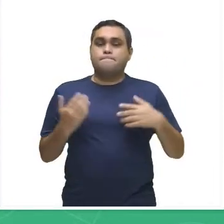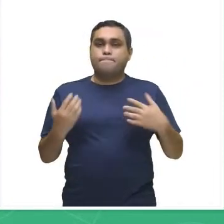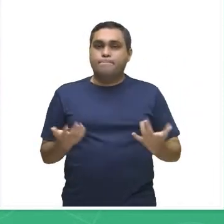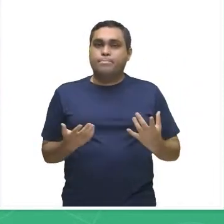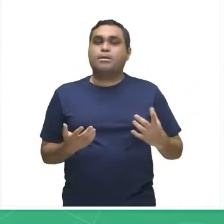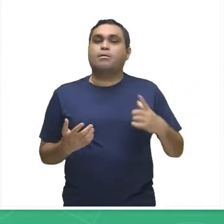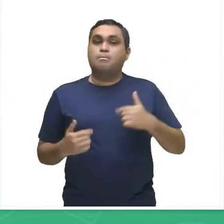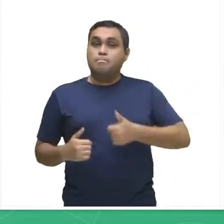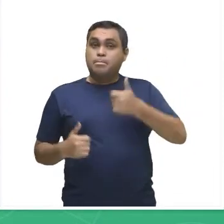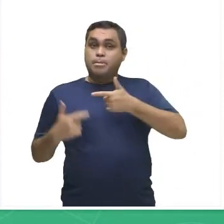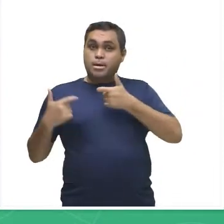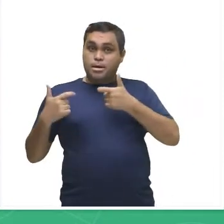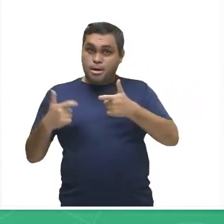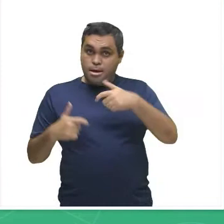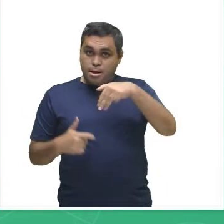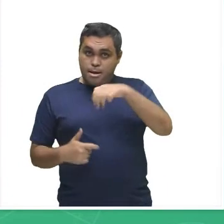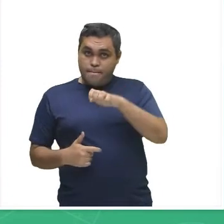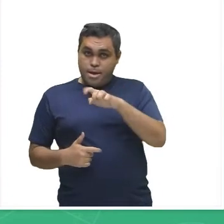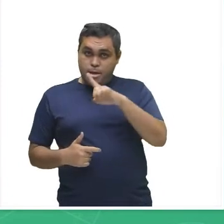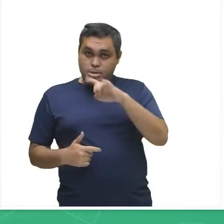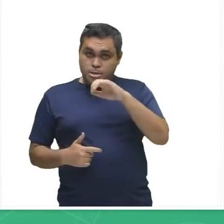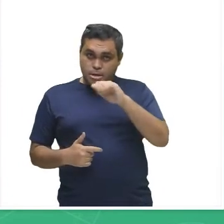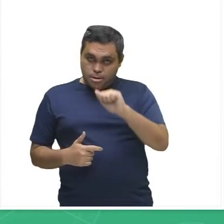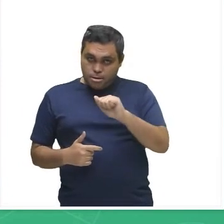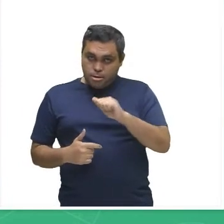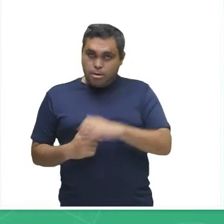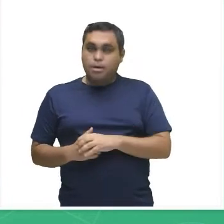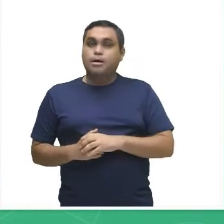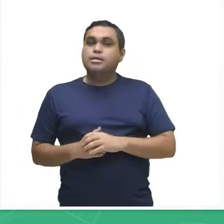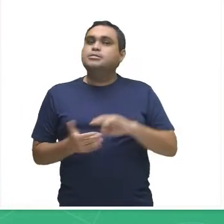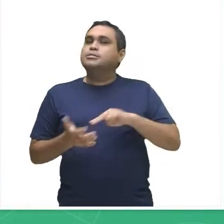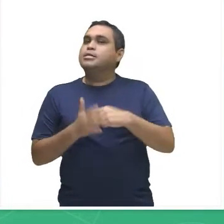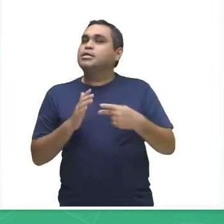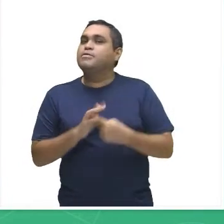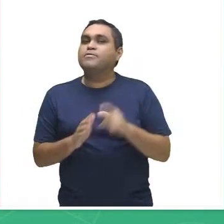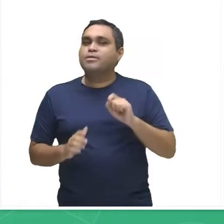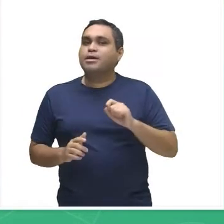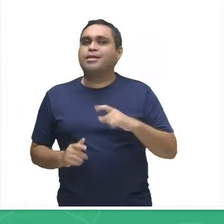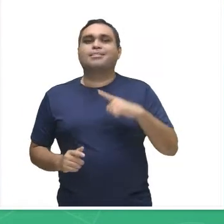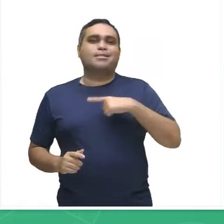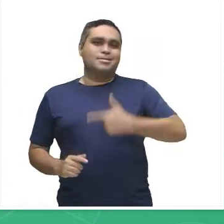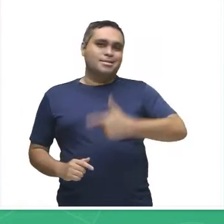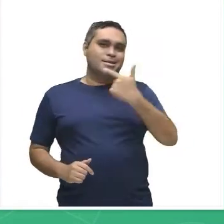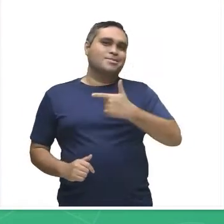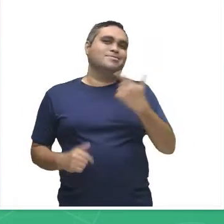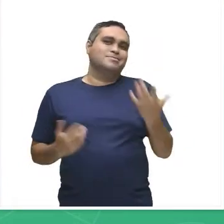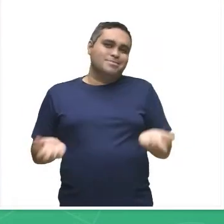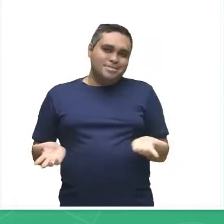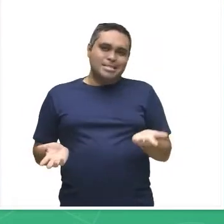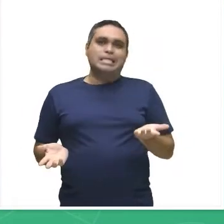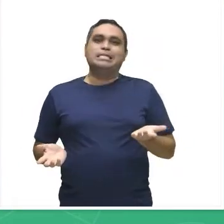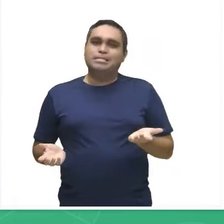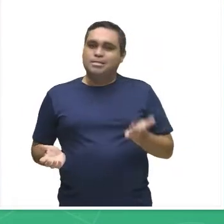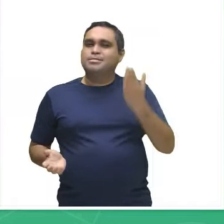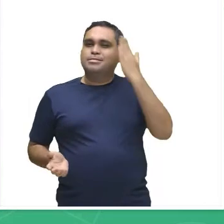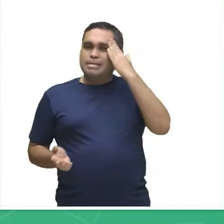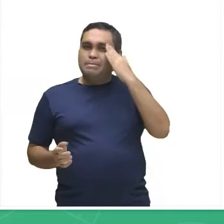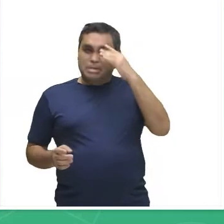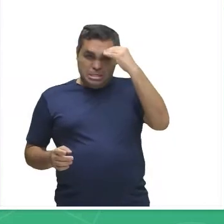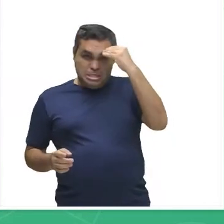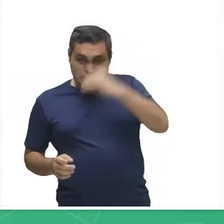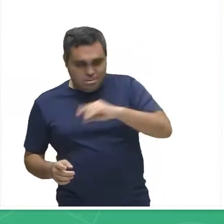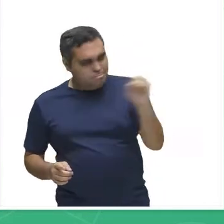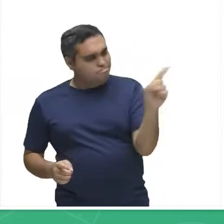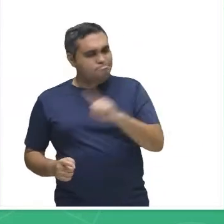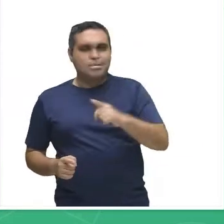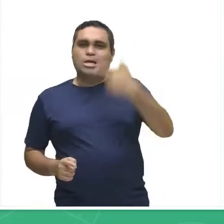Guerra Médica, isso significa que a gente tem a Segunda Guerra Médica também, e eles não desistem, meus caros. Então, ela vai